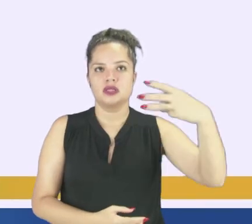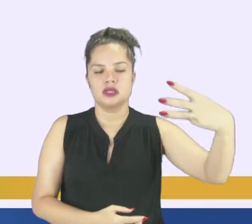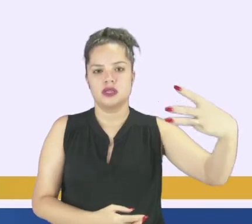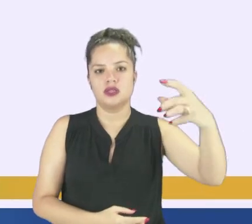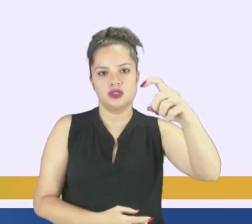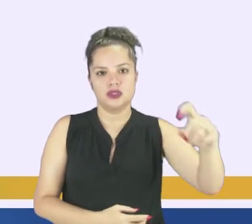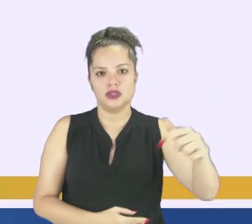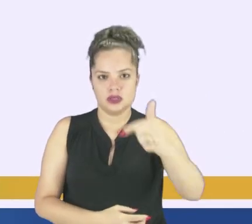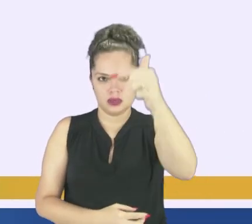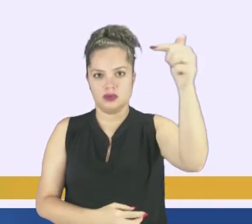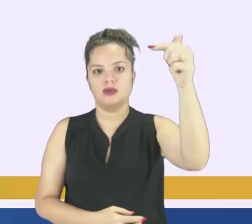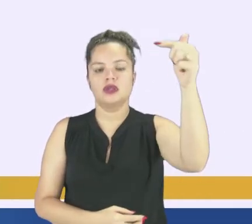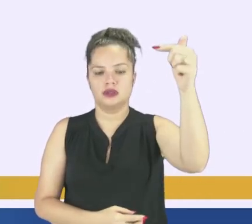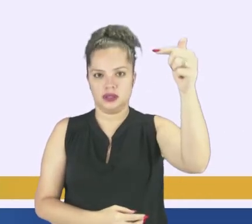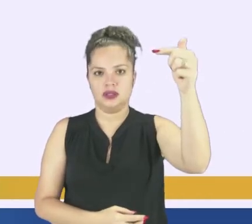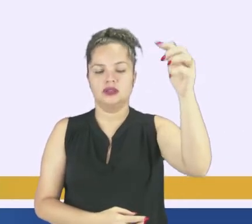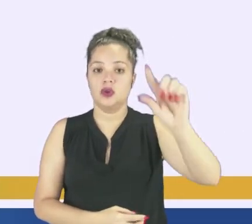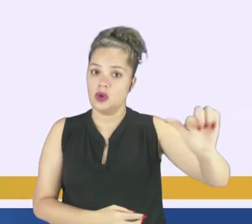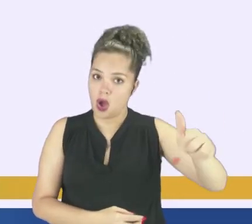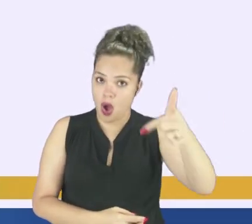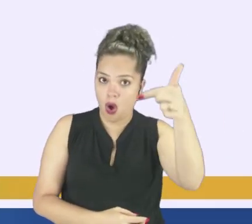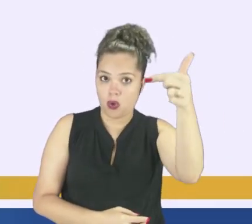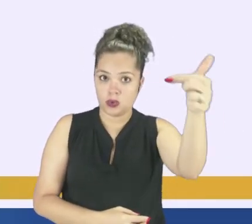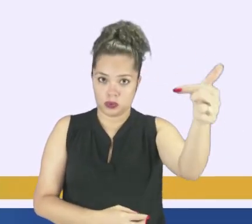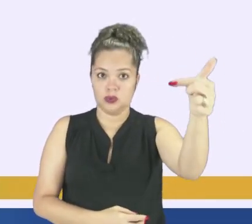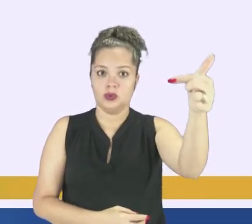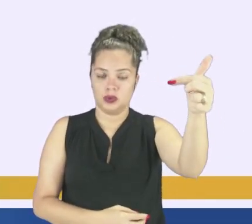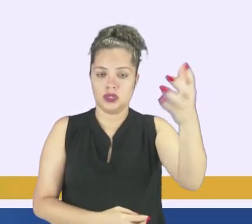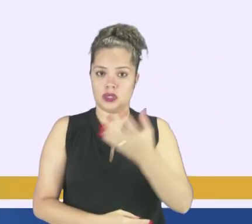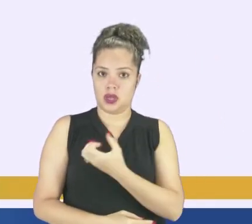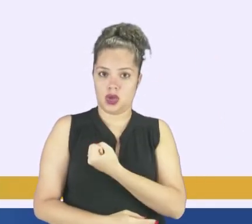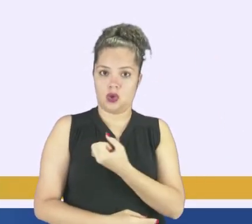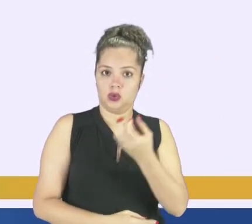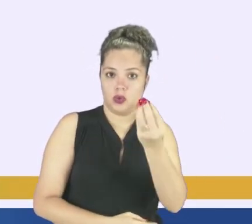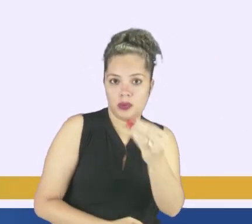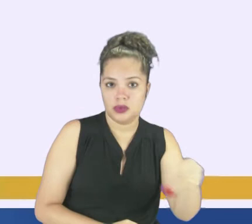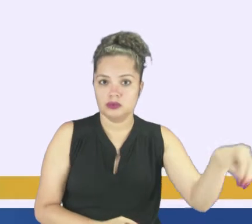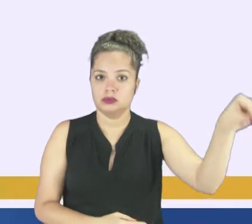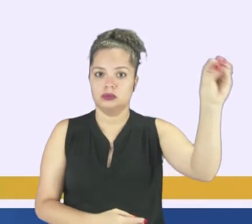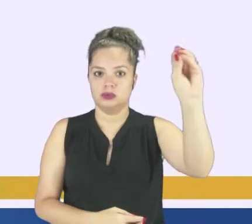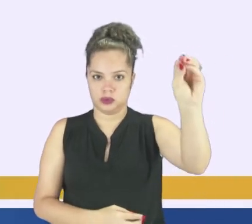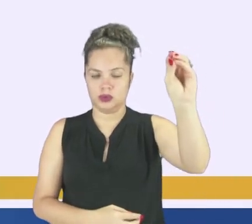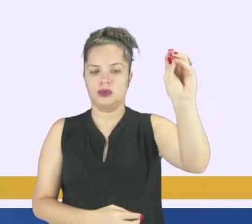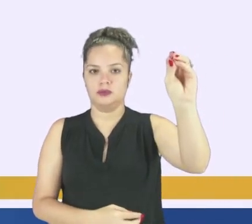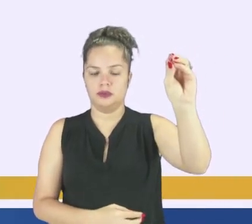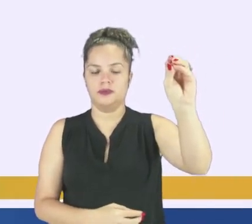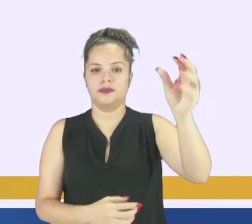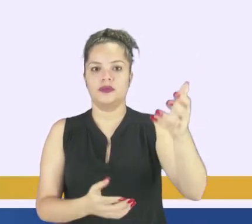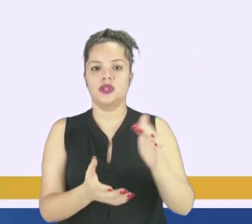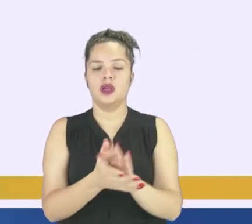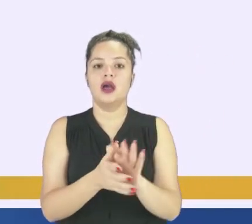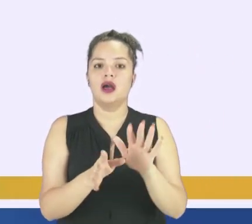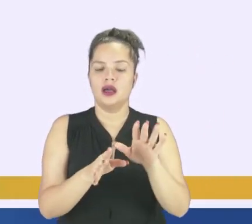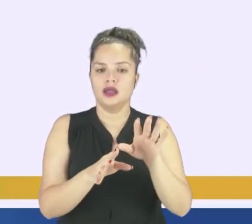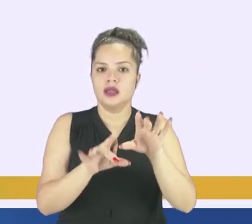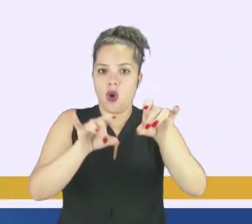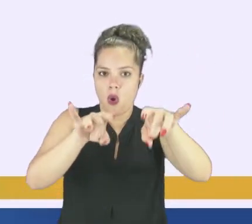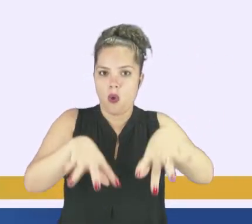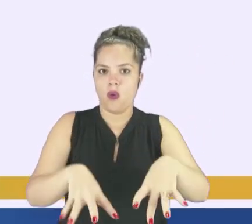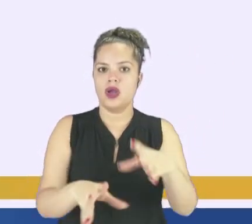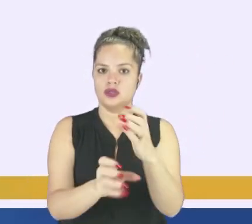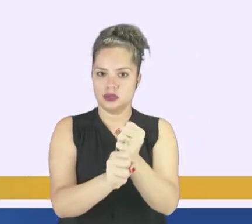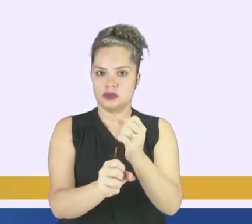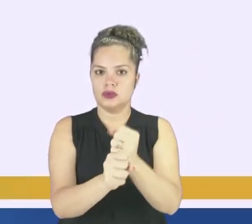quadrado. Então, esse 2 vem do expoente desse termo, tá? Então, o resto